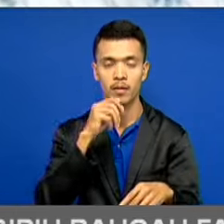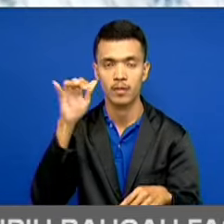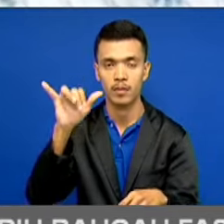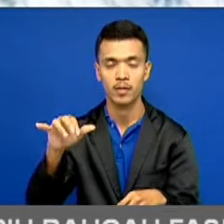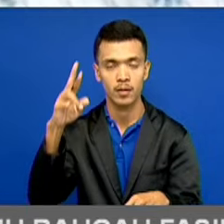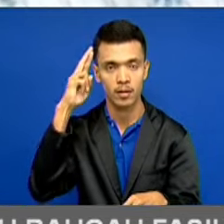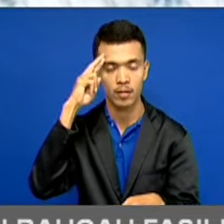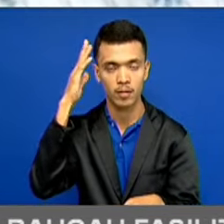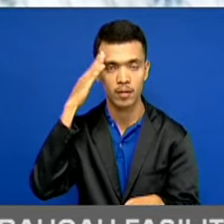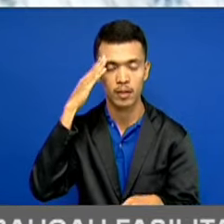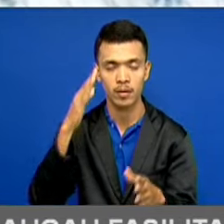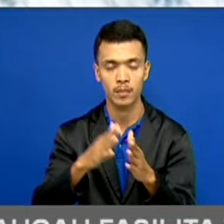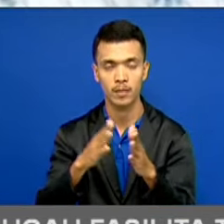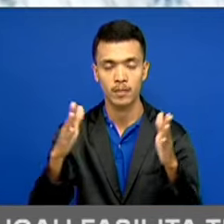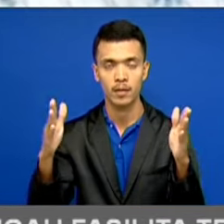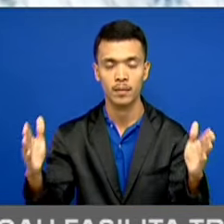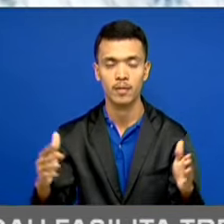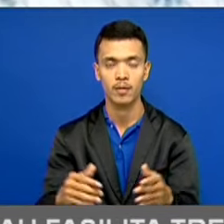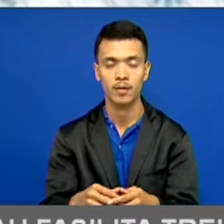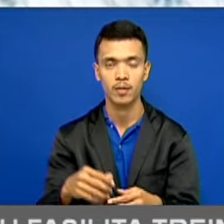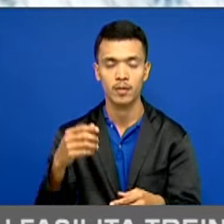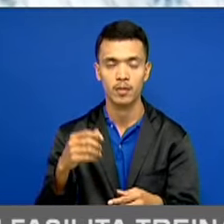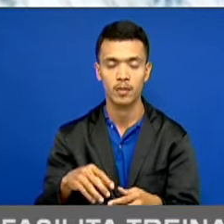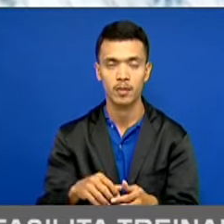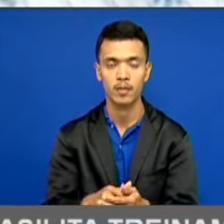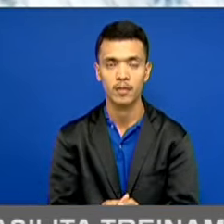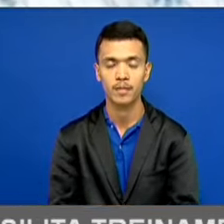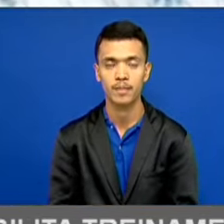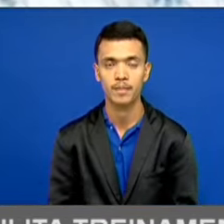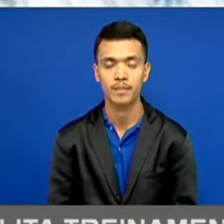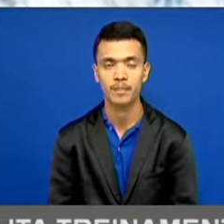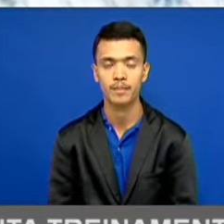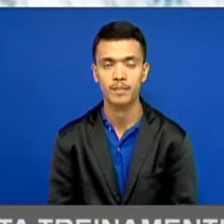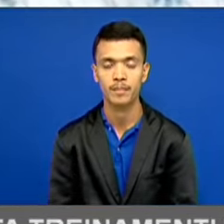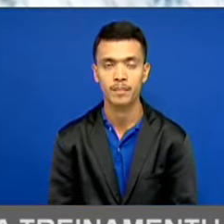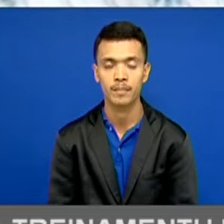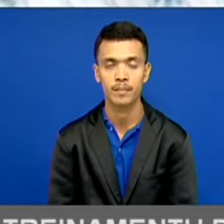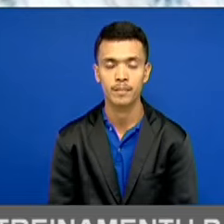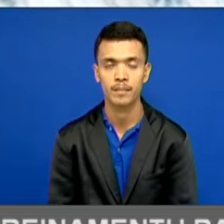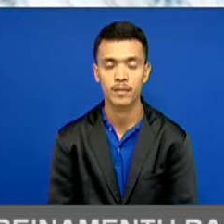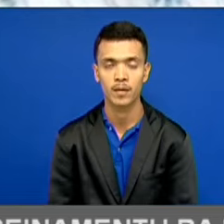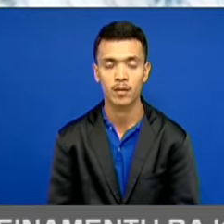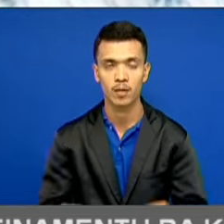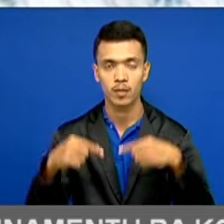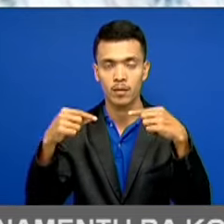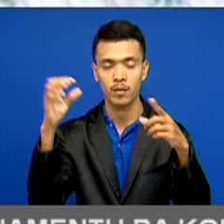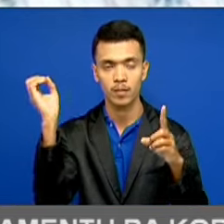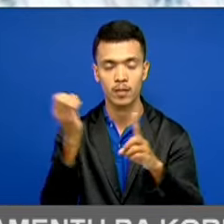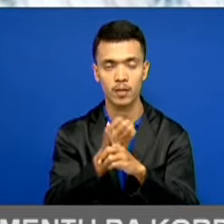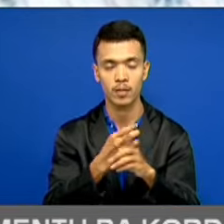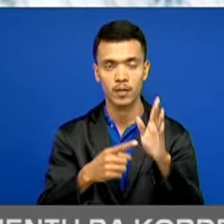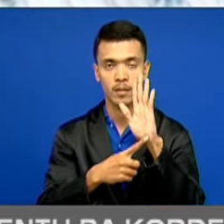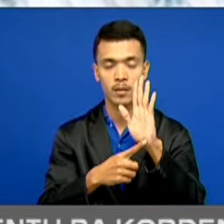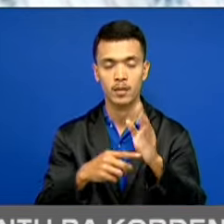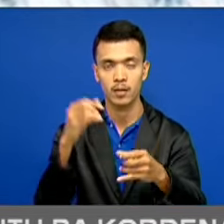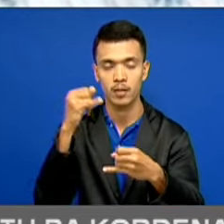consideração de BAS, não sei foi impacto positivo, a atualia política Sira Mirbia, onde foi oportunidade para representação